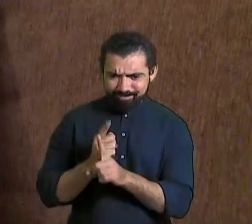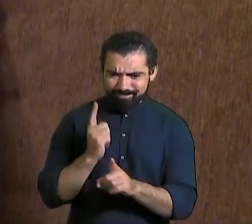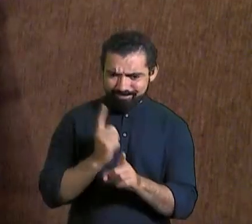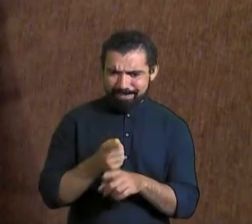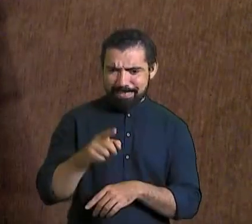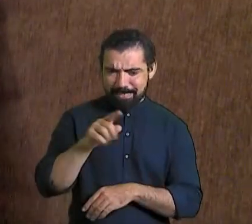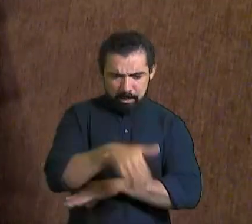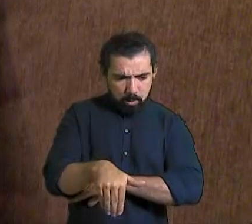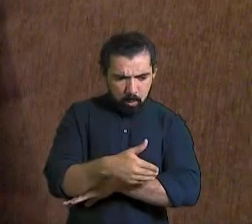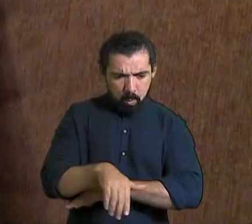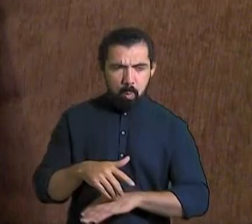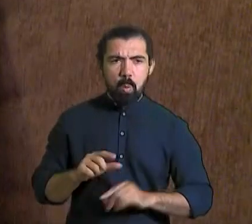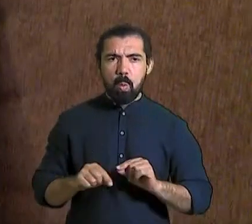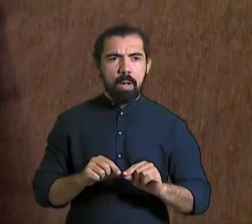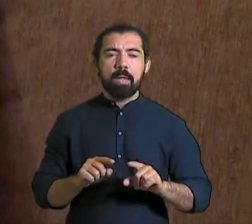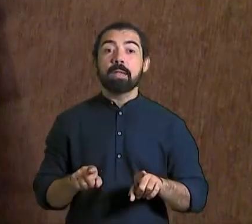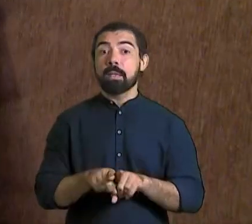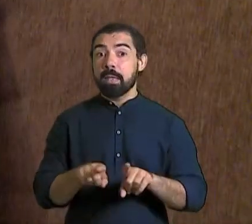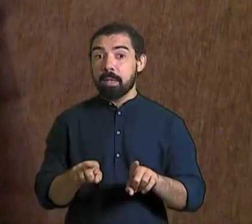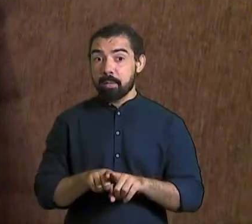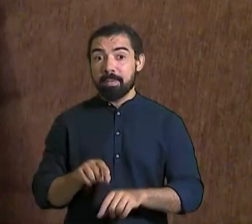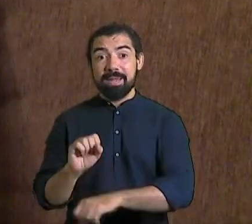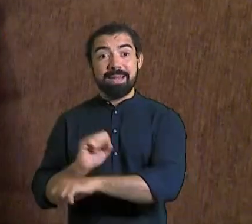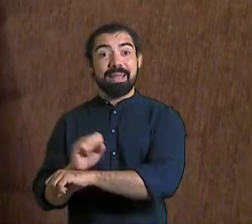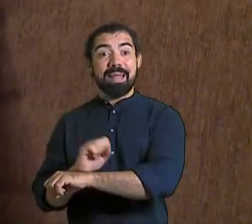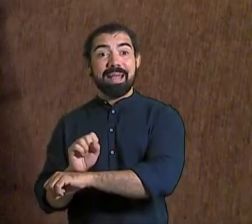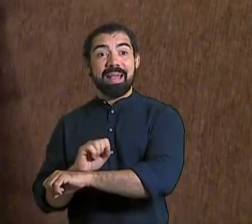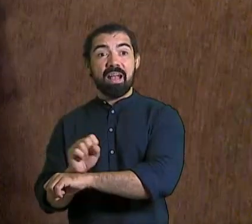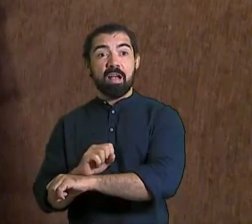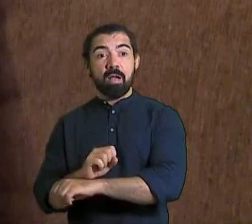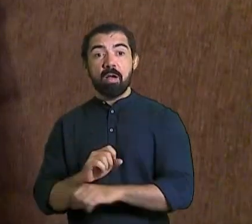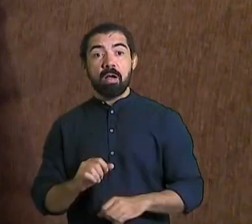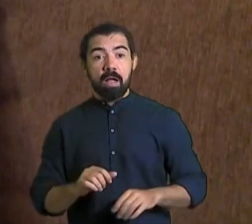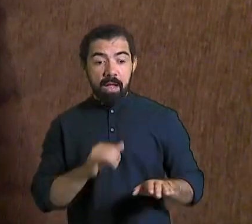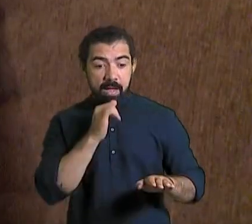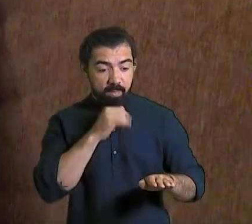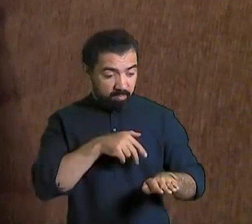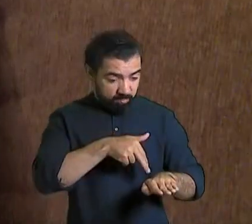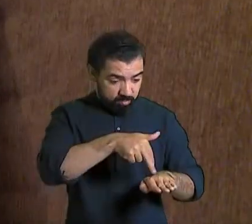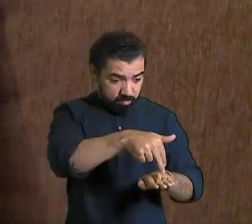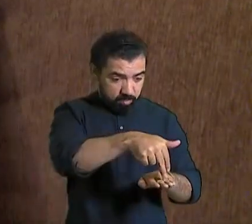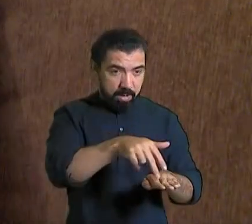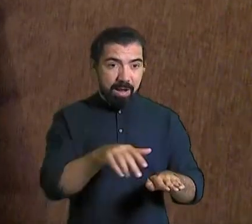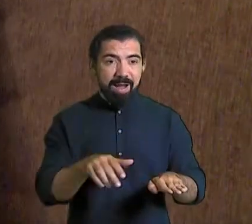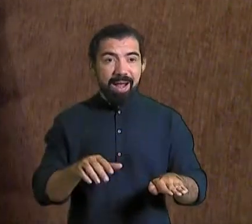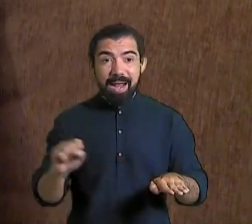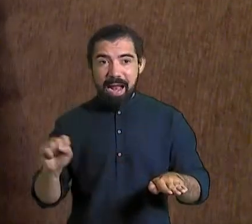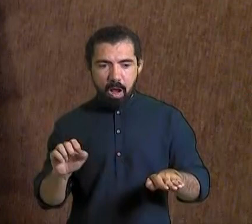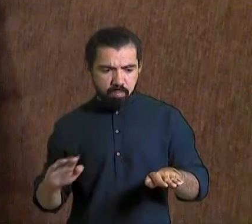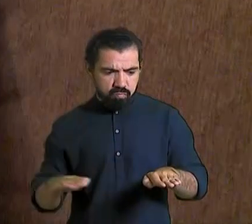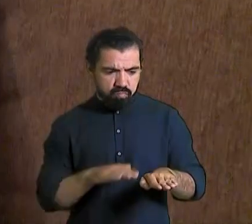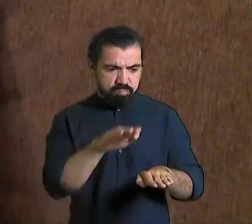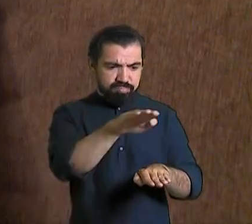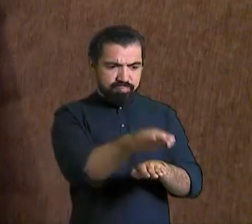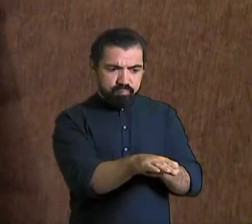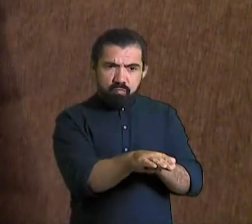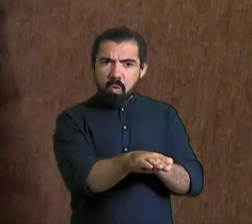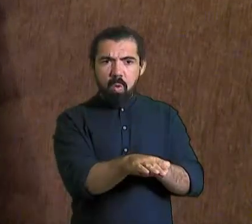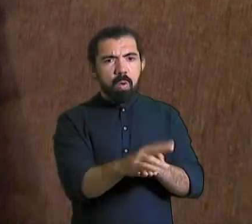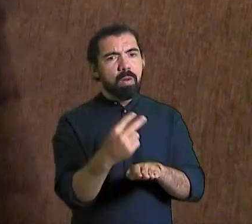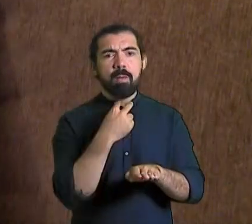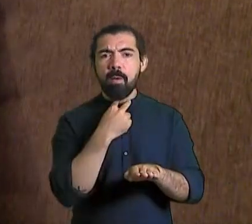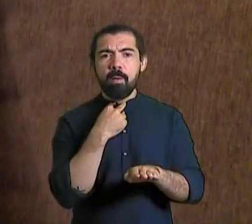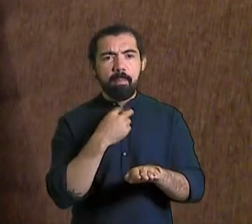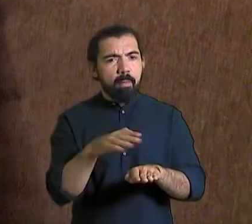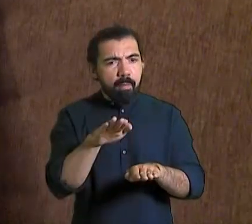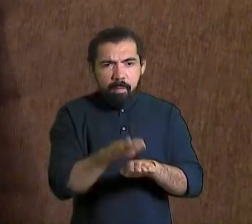rua, carros obstruindo essas rampas essas rampas para pessoas que estão, de alguma forma,